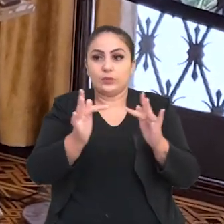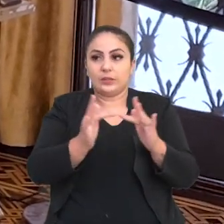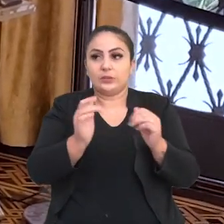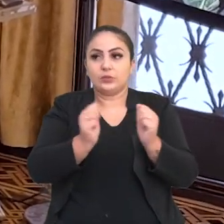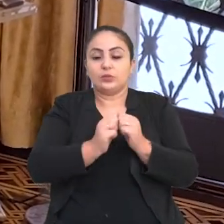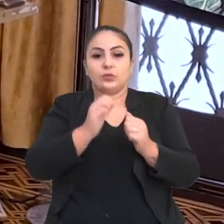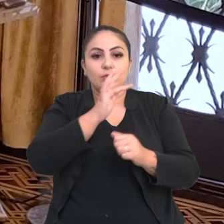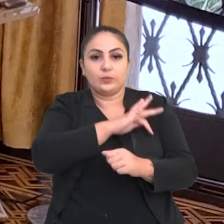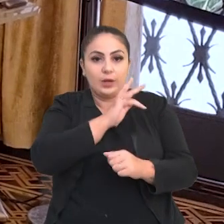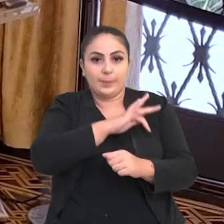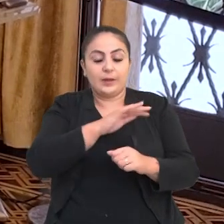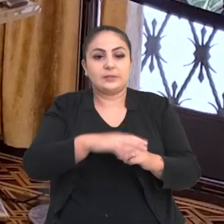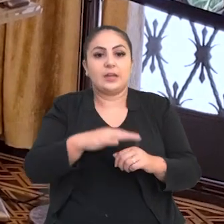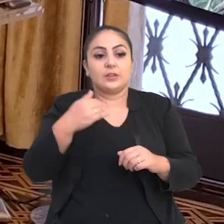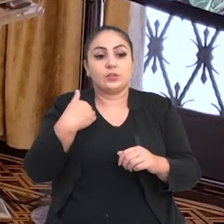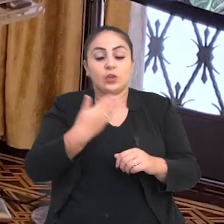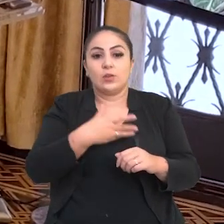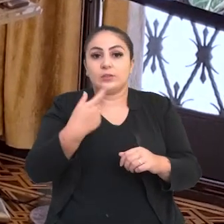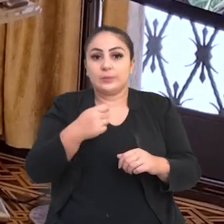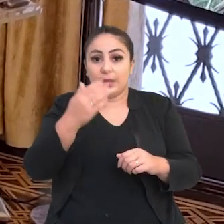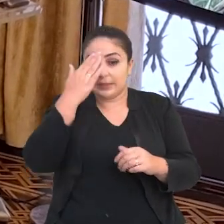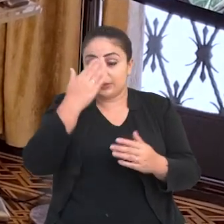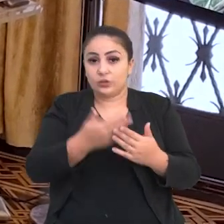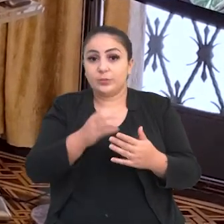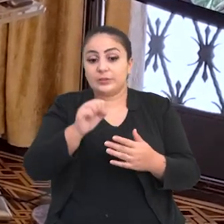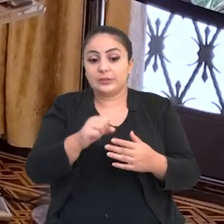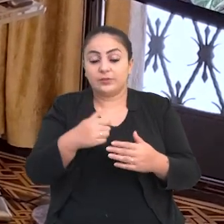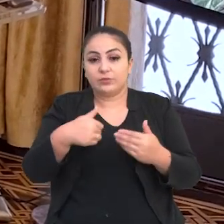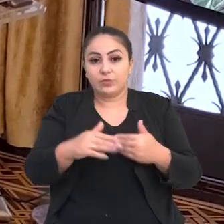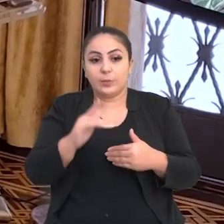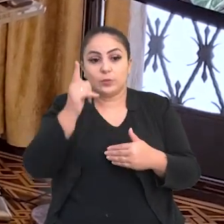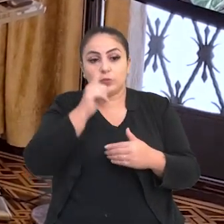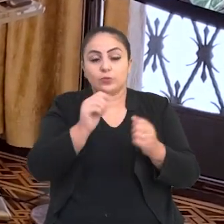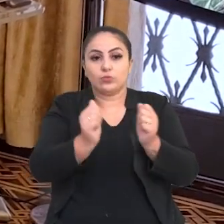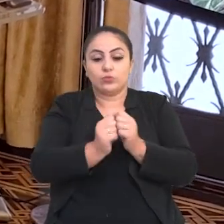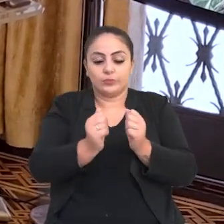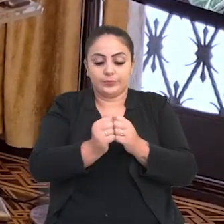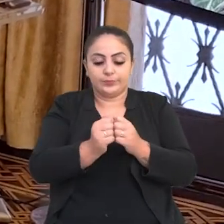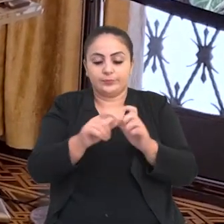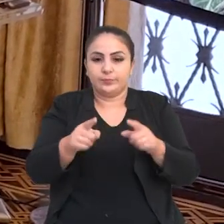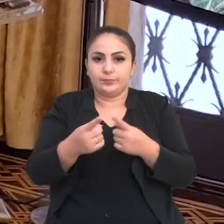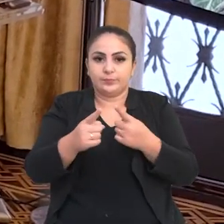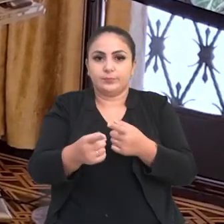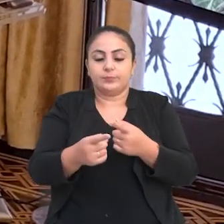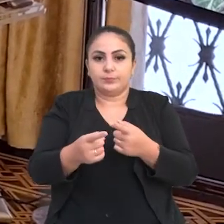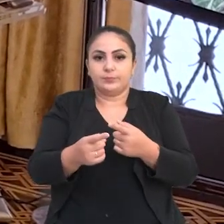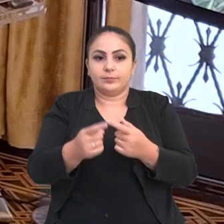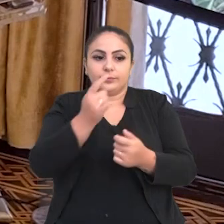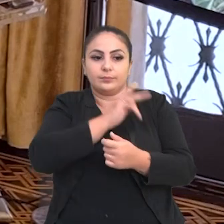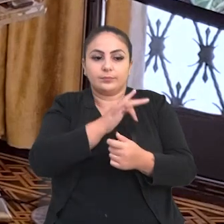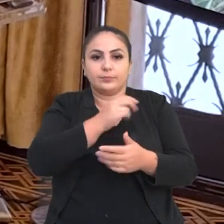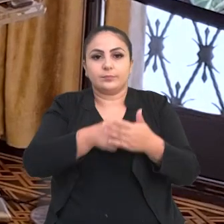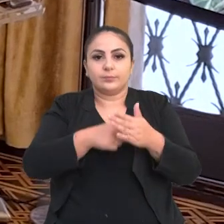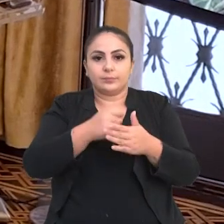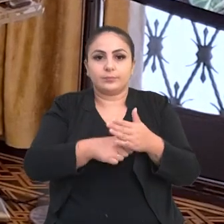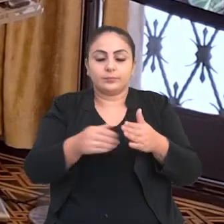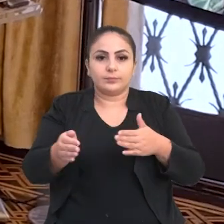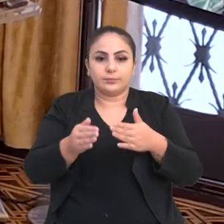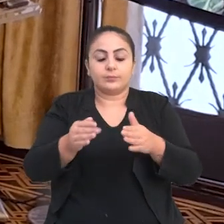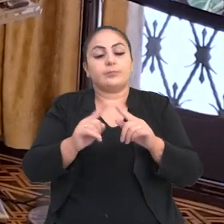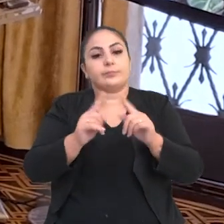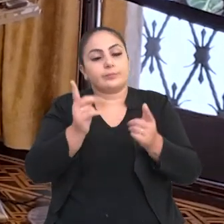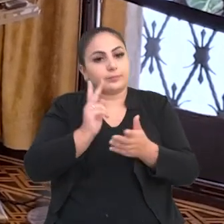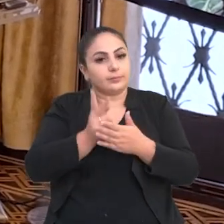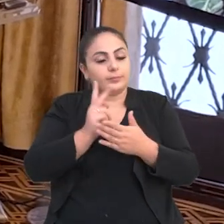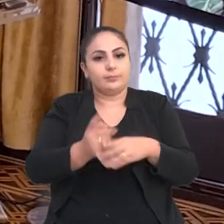seus contatos com farmacêuticas. Nós ajustamos que vamos também conjuntamente provocar as farmacêuticas, buscar